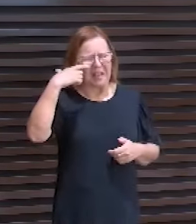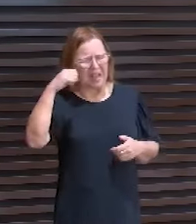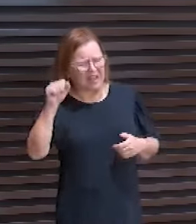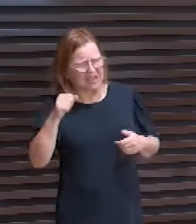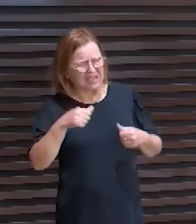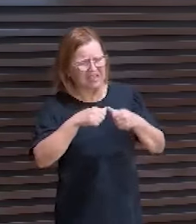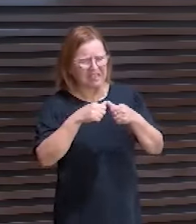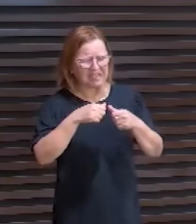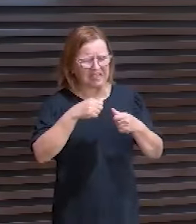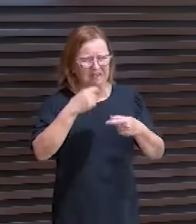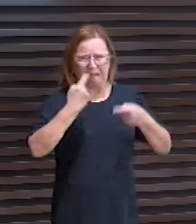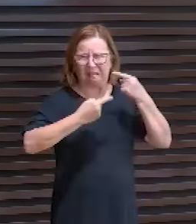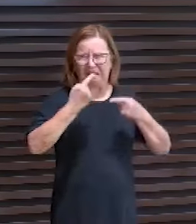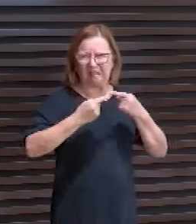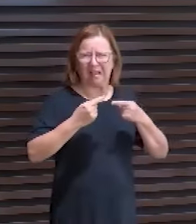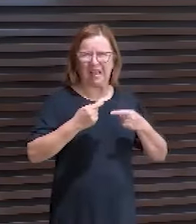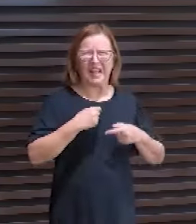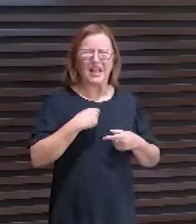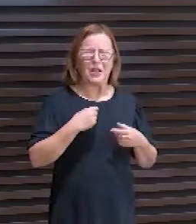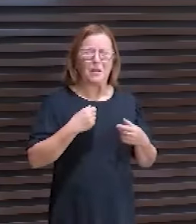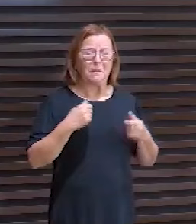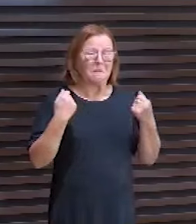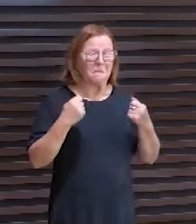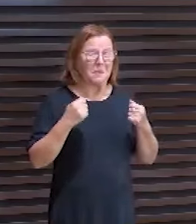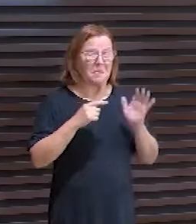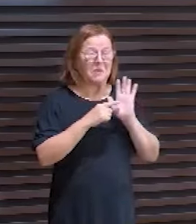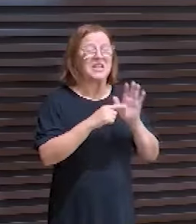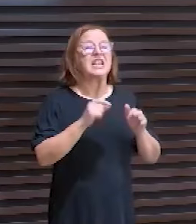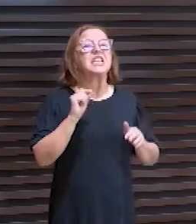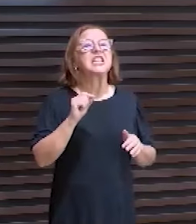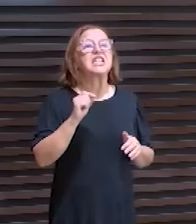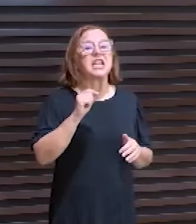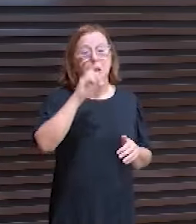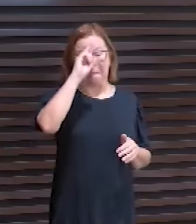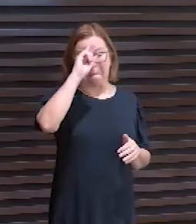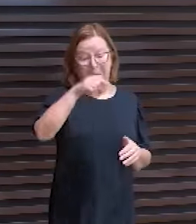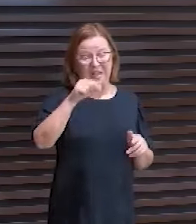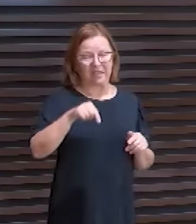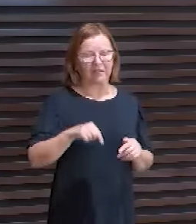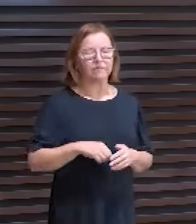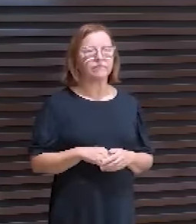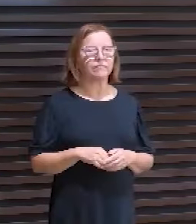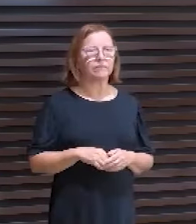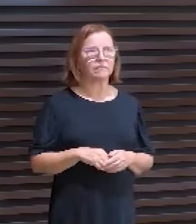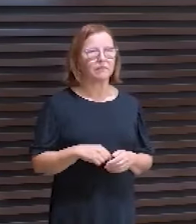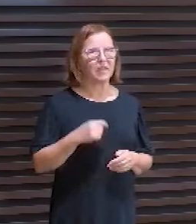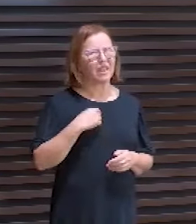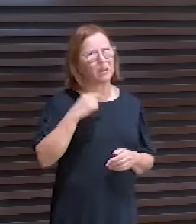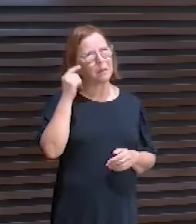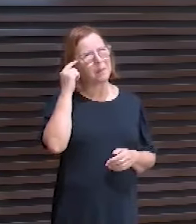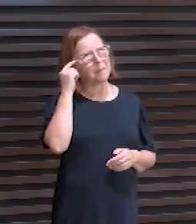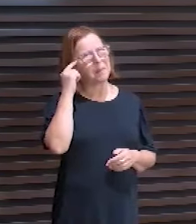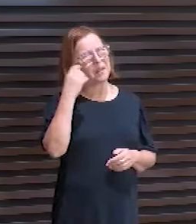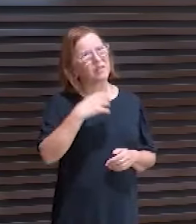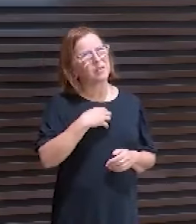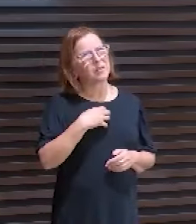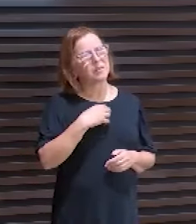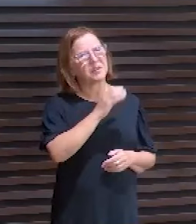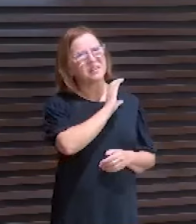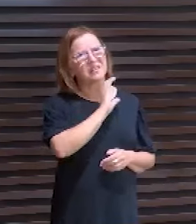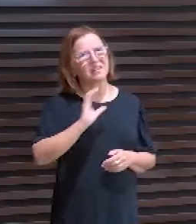eu tenho que mostrar quem manda aqui eu fico pensando no comportamento de Cristo